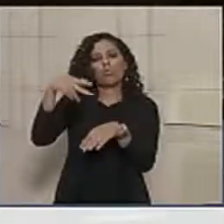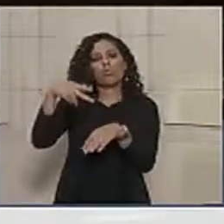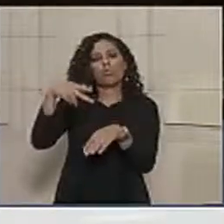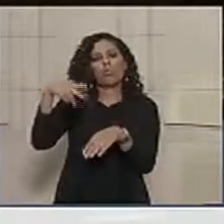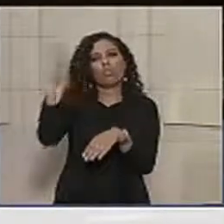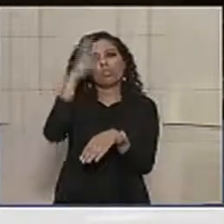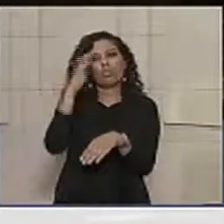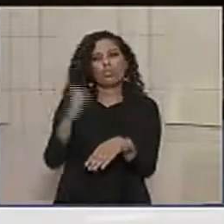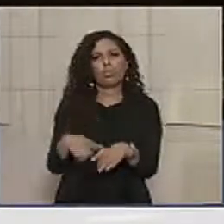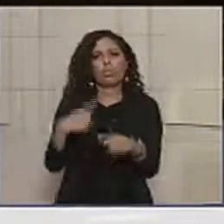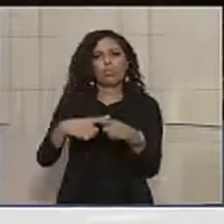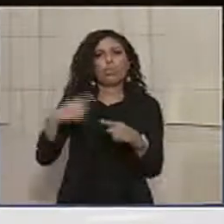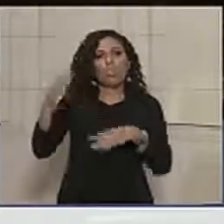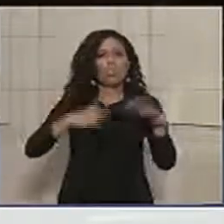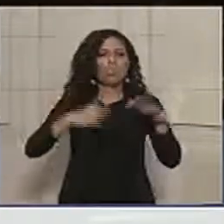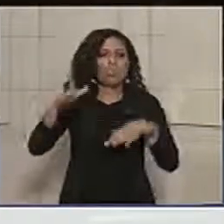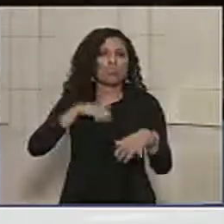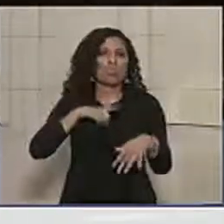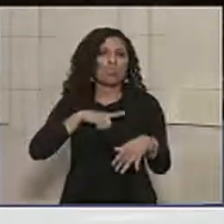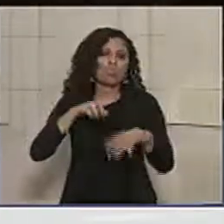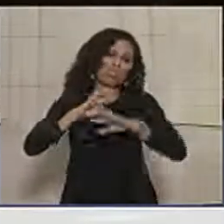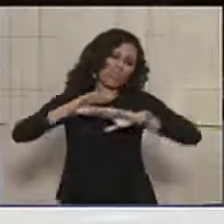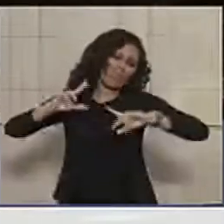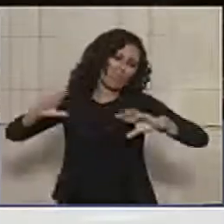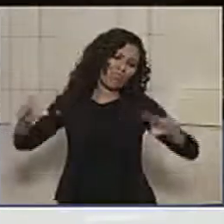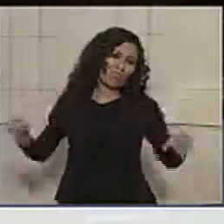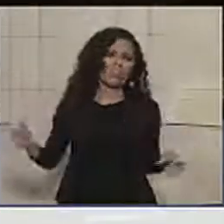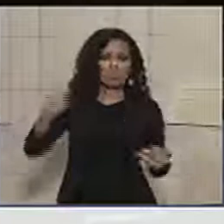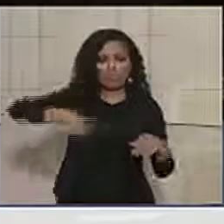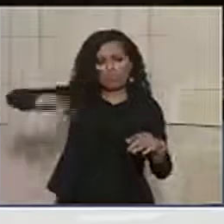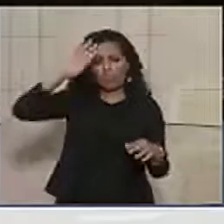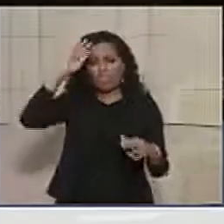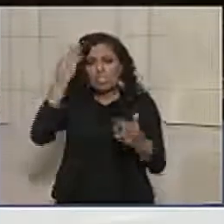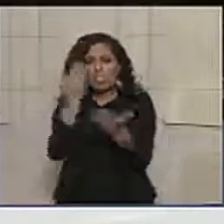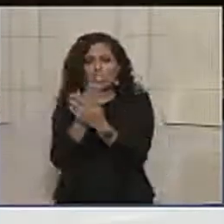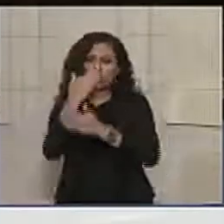se manifestam de diferentes formas. E acreditamos em um